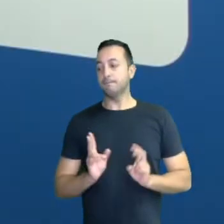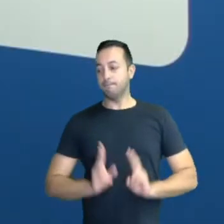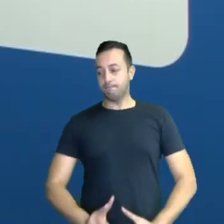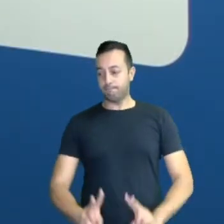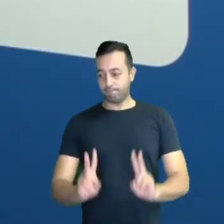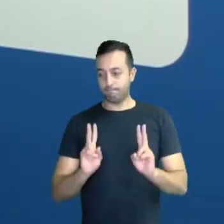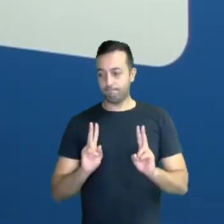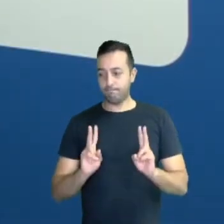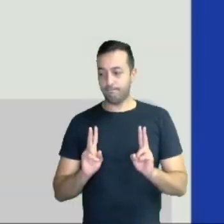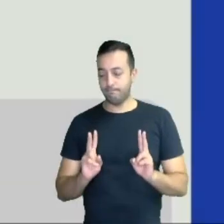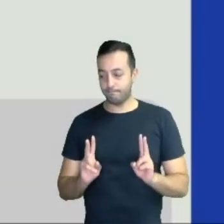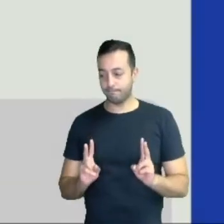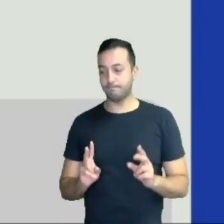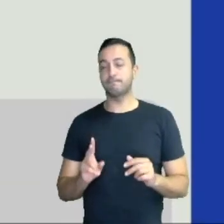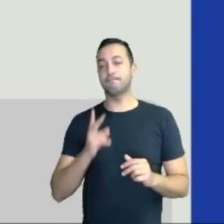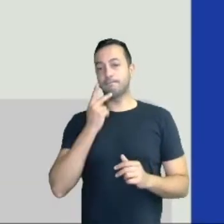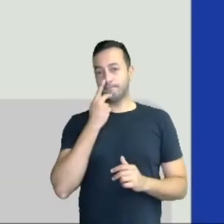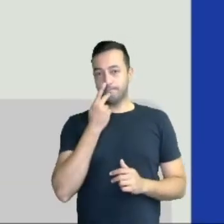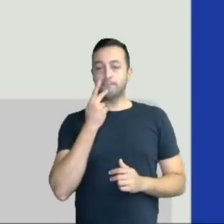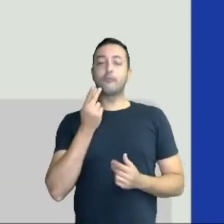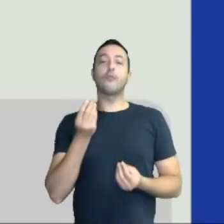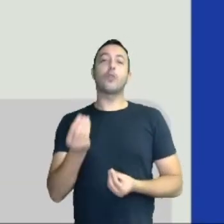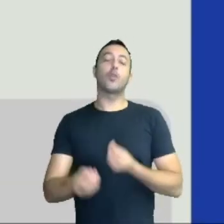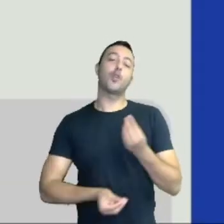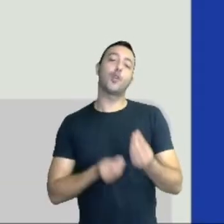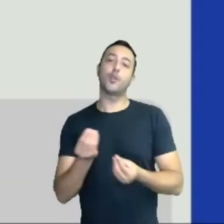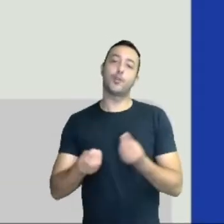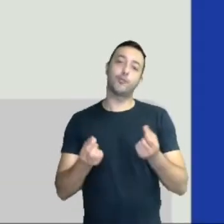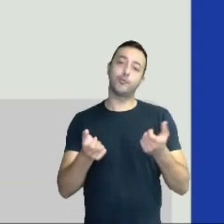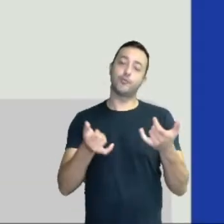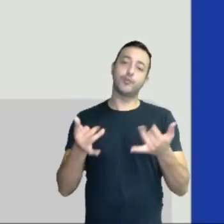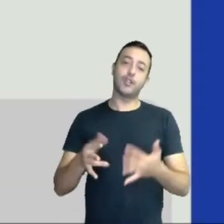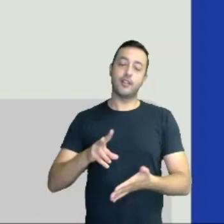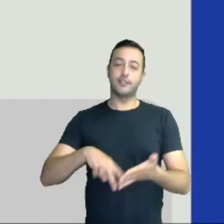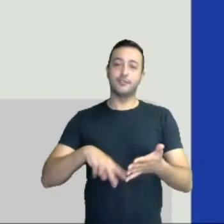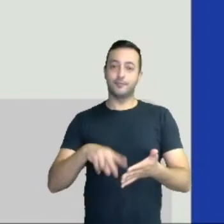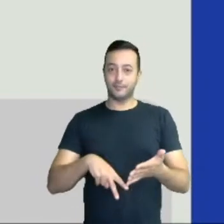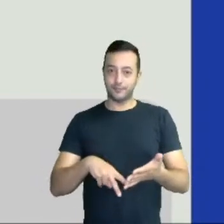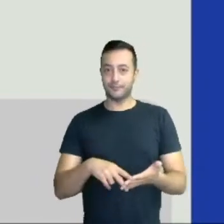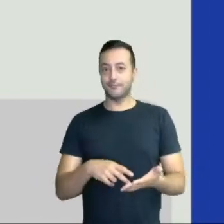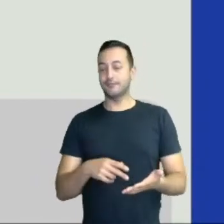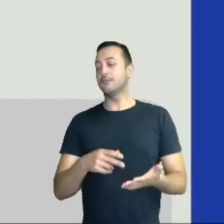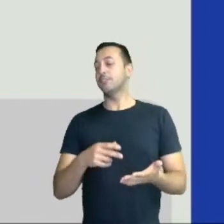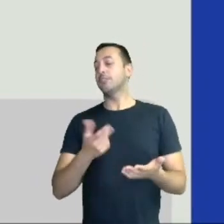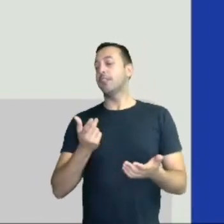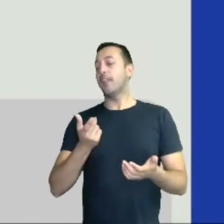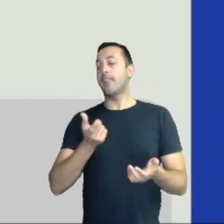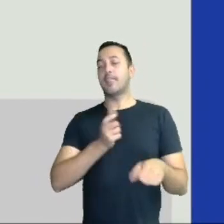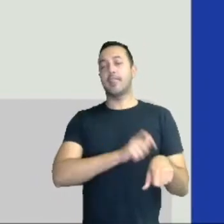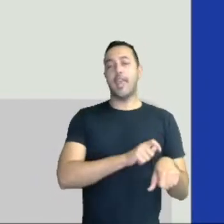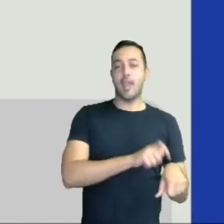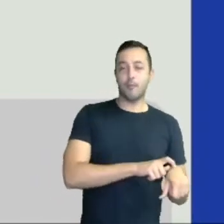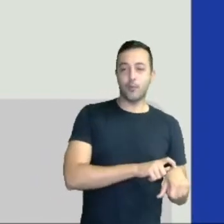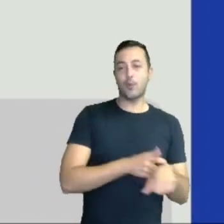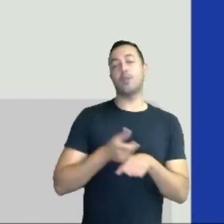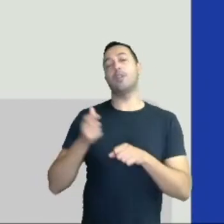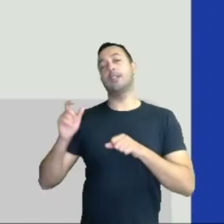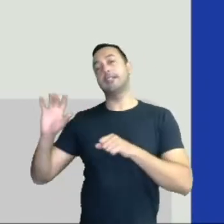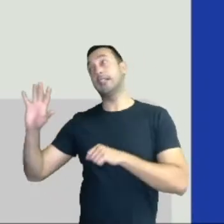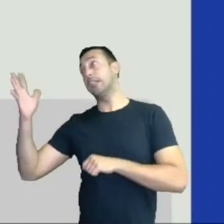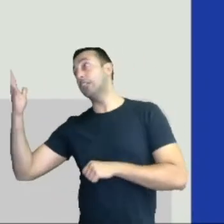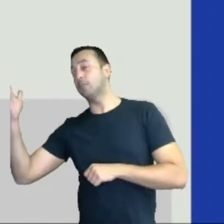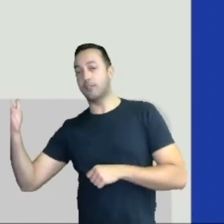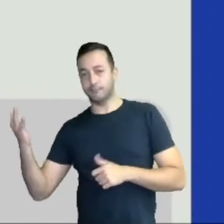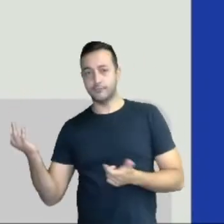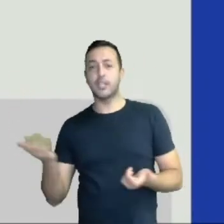Seguindo, olha aí, ó. Falando em conceitos, vamos lá, vamos ler. Diferença entre tempo e clima. Tempo se refere